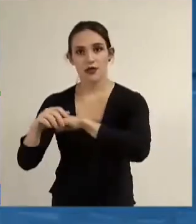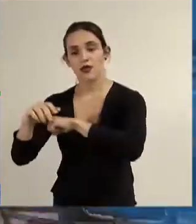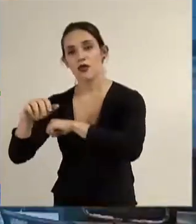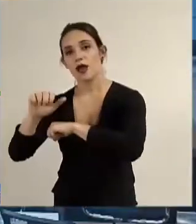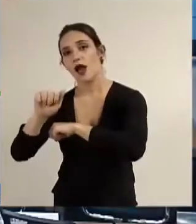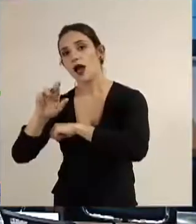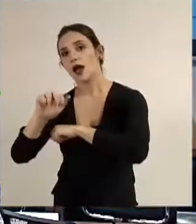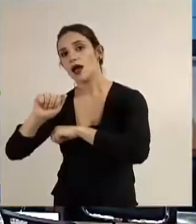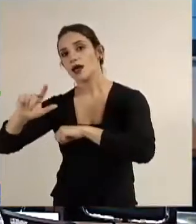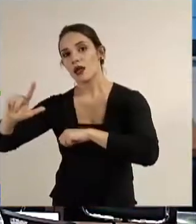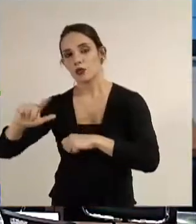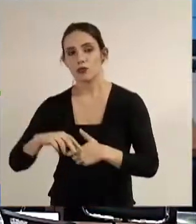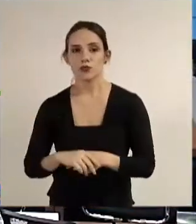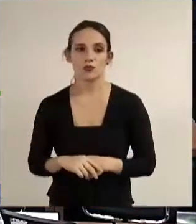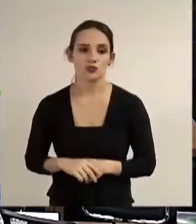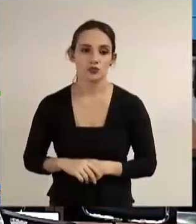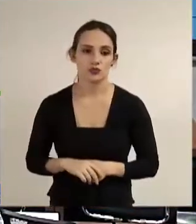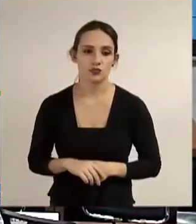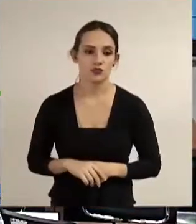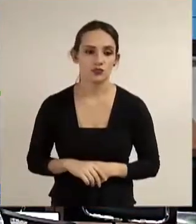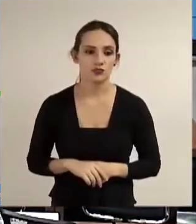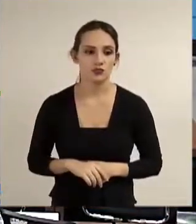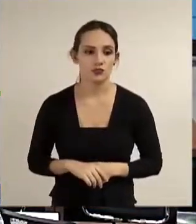senhor presidente.